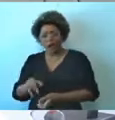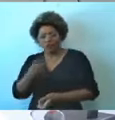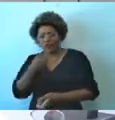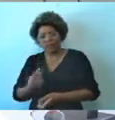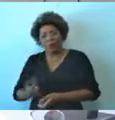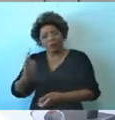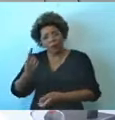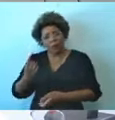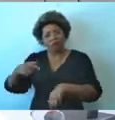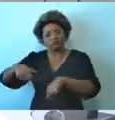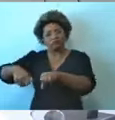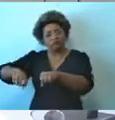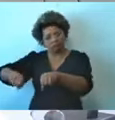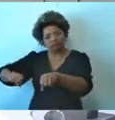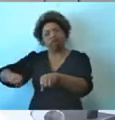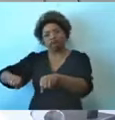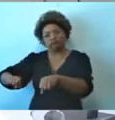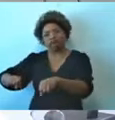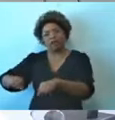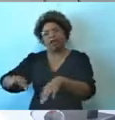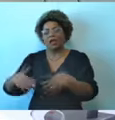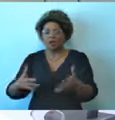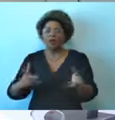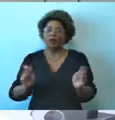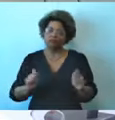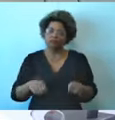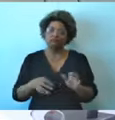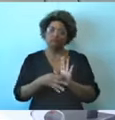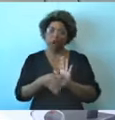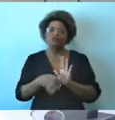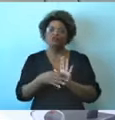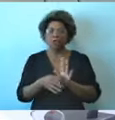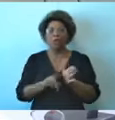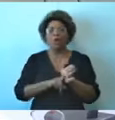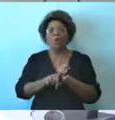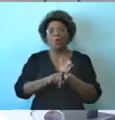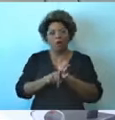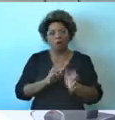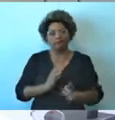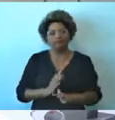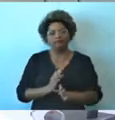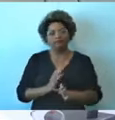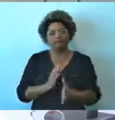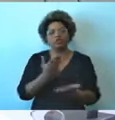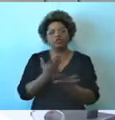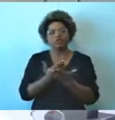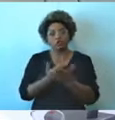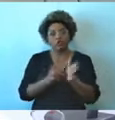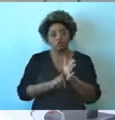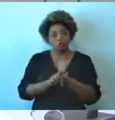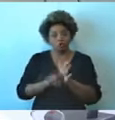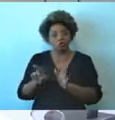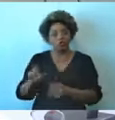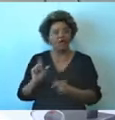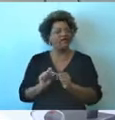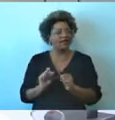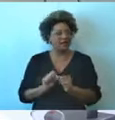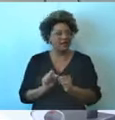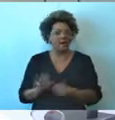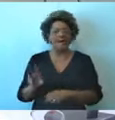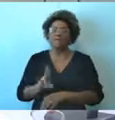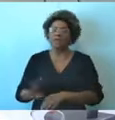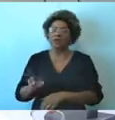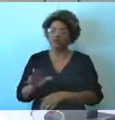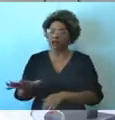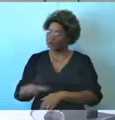né, sugestão, acho que caberia os estudos, mas permitir que o final de algumas placas utilizassem esse mesmo espaço, porque ele não está